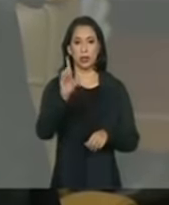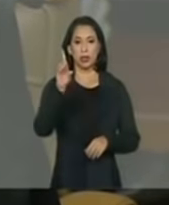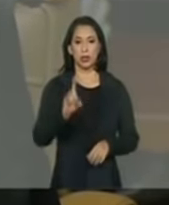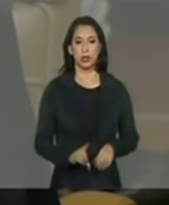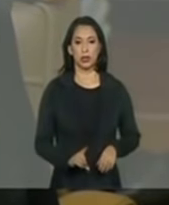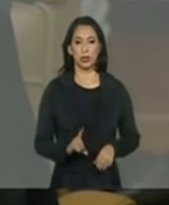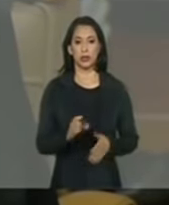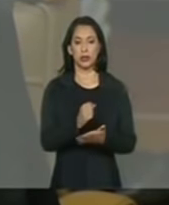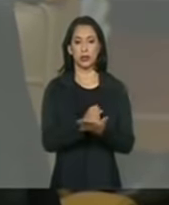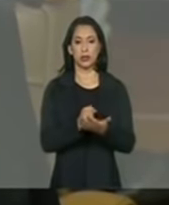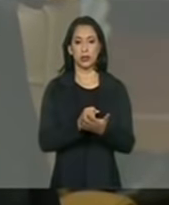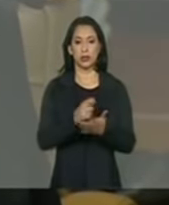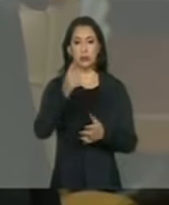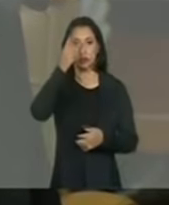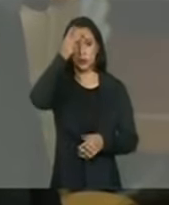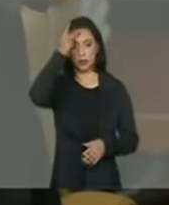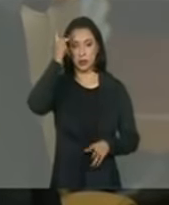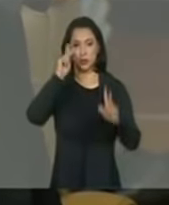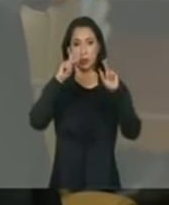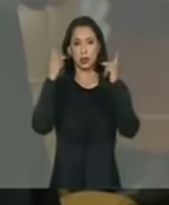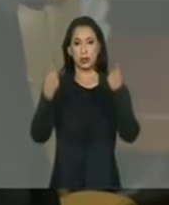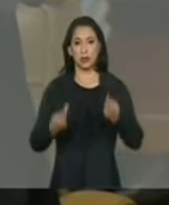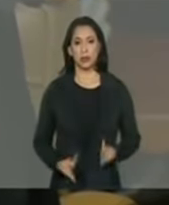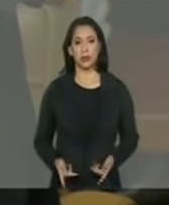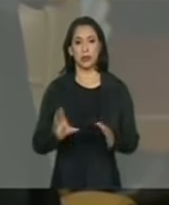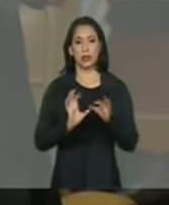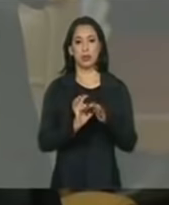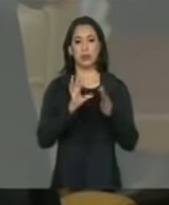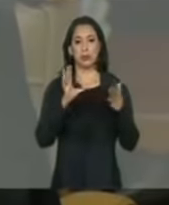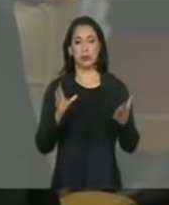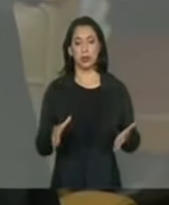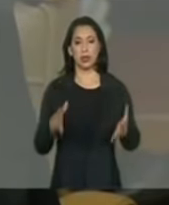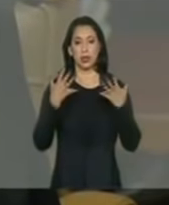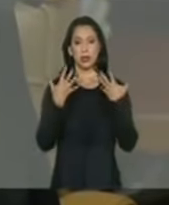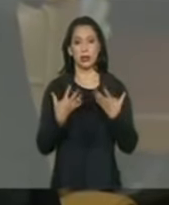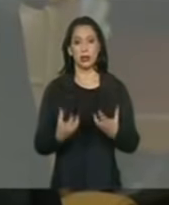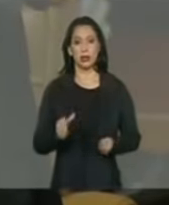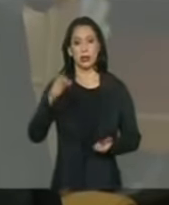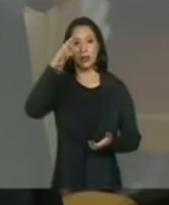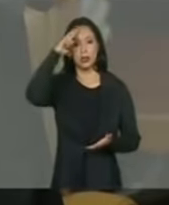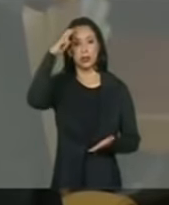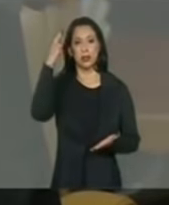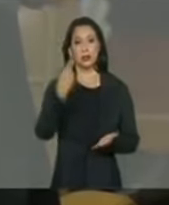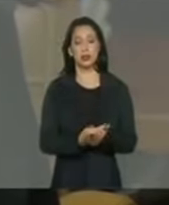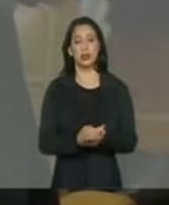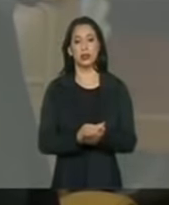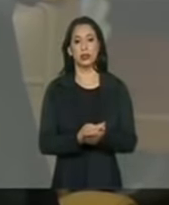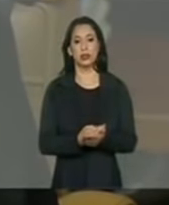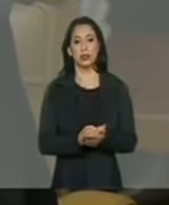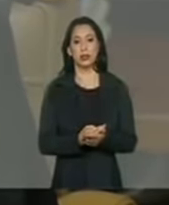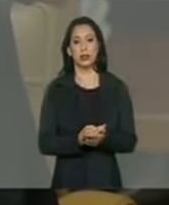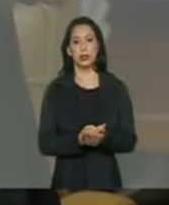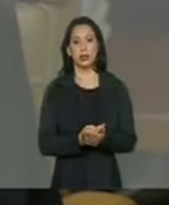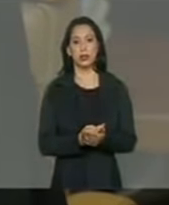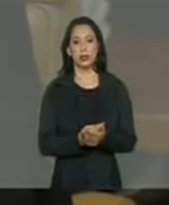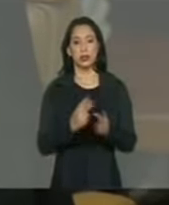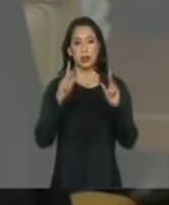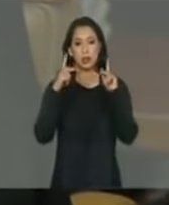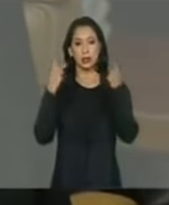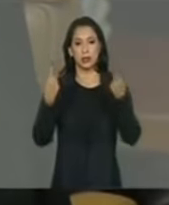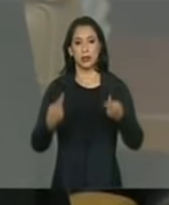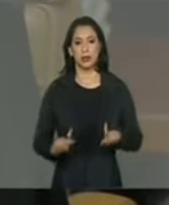sob pena de a liberdade a tolerância eo respeito à alteridade humana